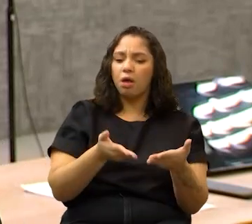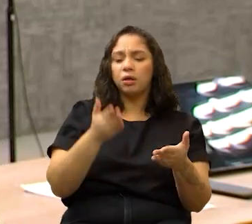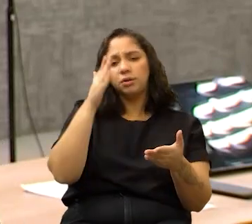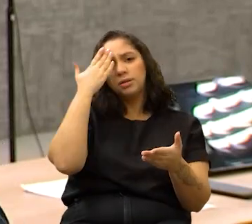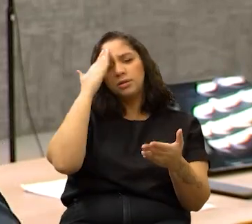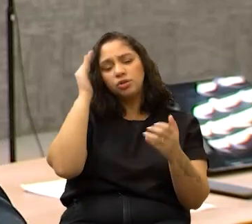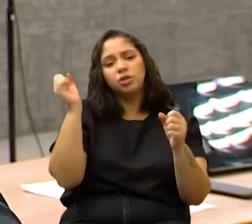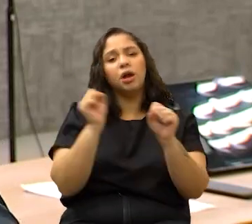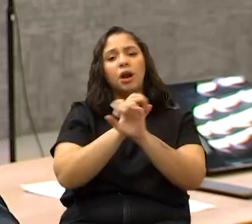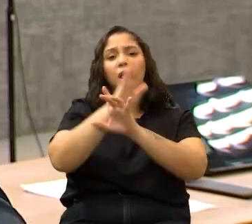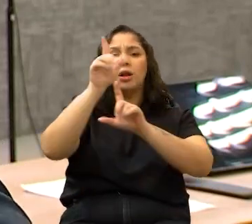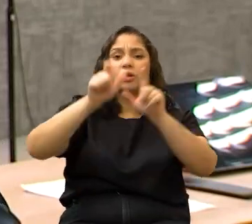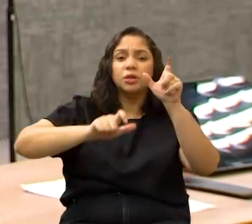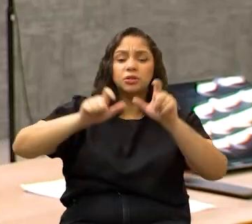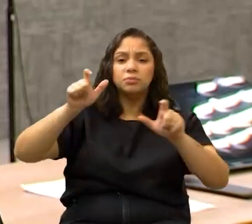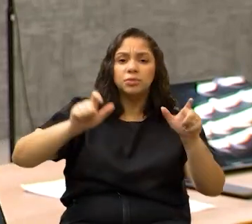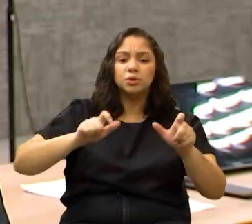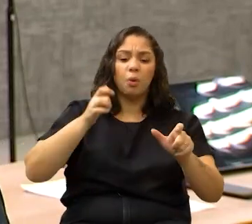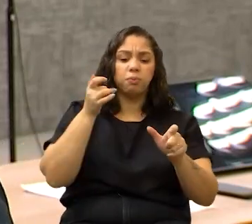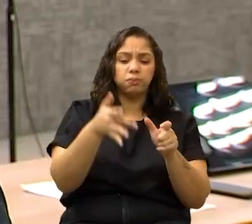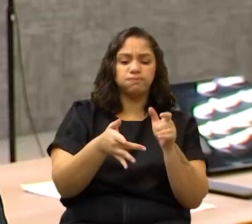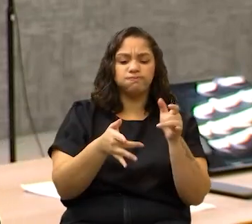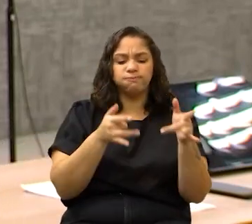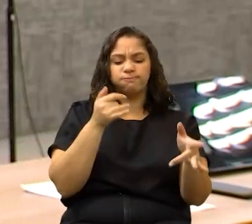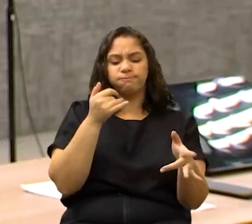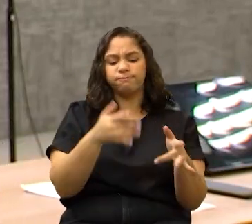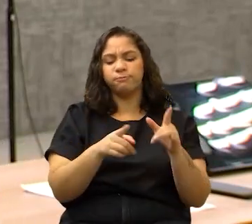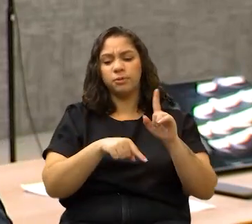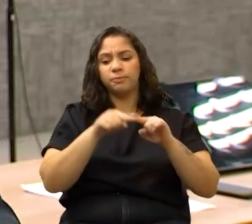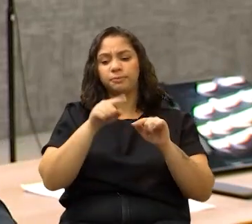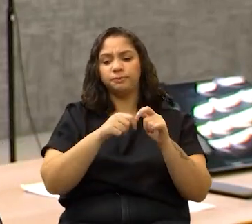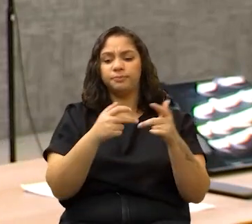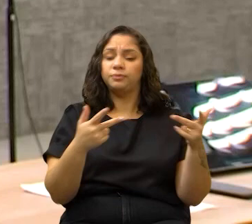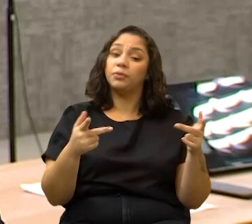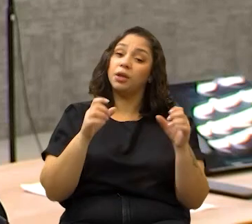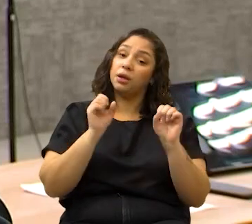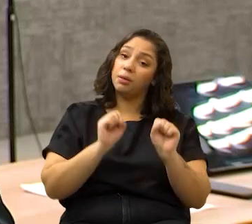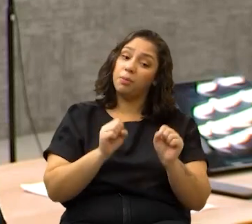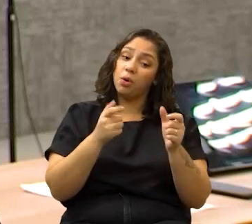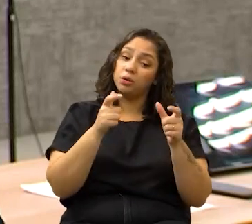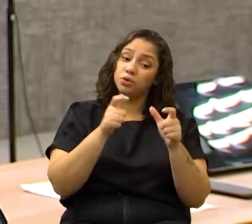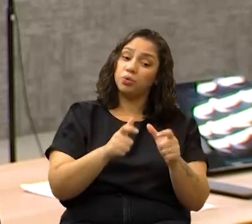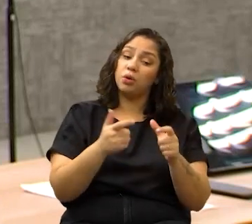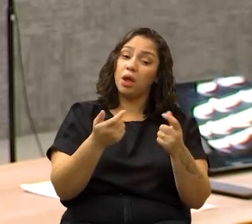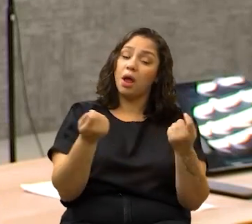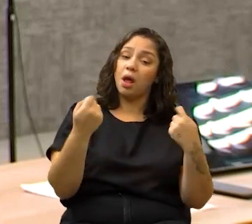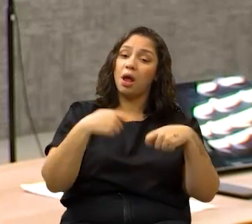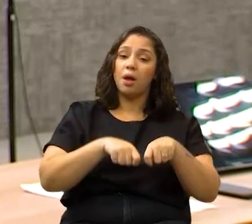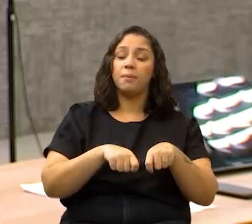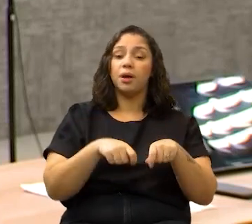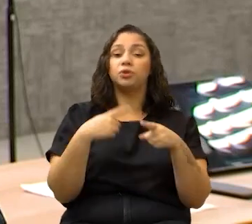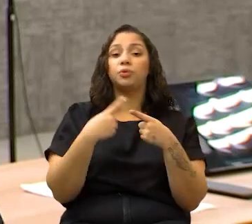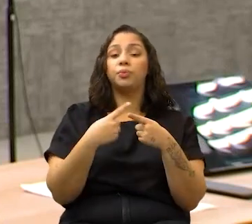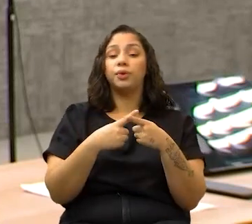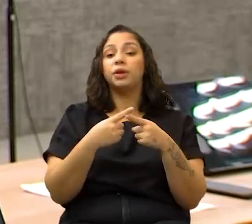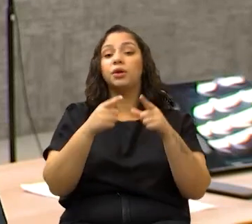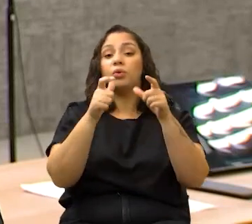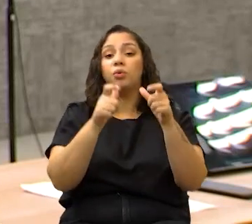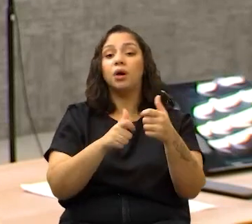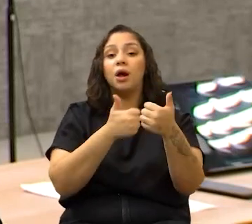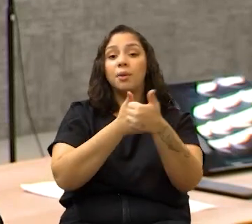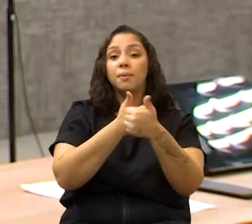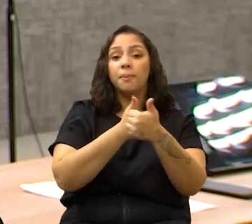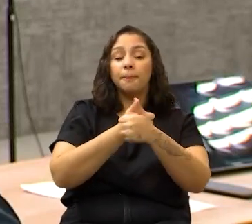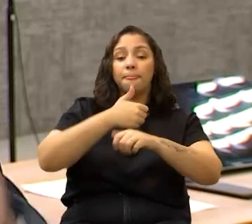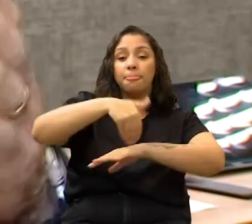um entendimento que as pessoas descartavam ali esses materiais e seria talvez um local adequado. Porque o local mais próximo